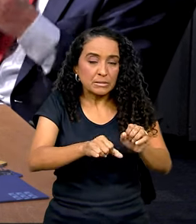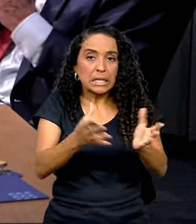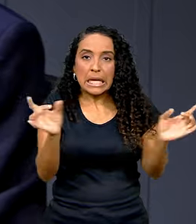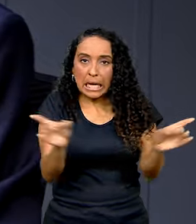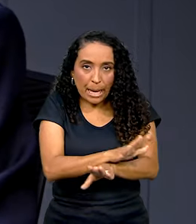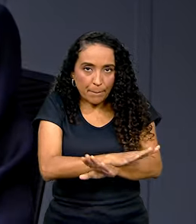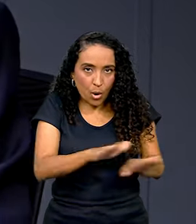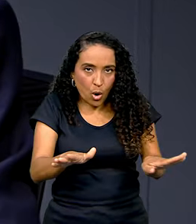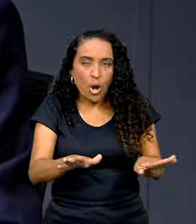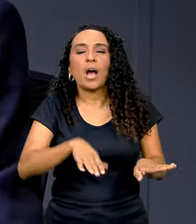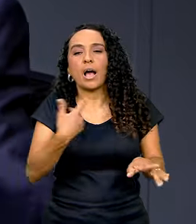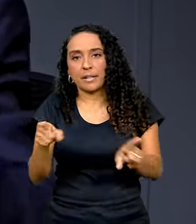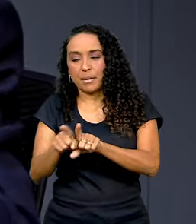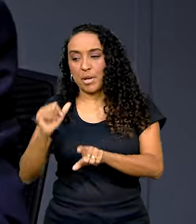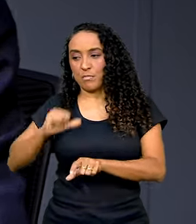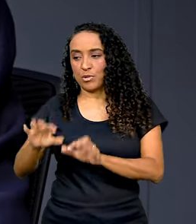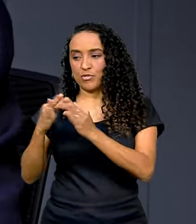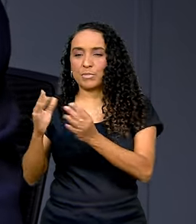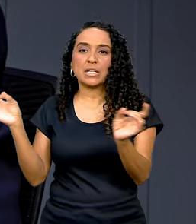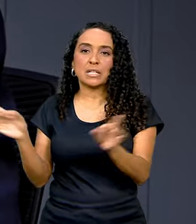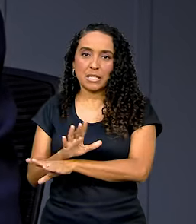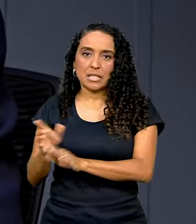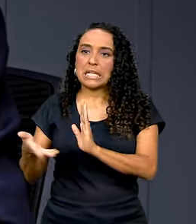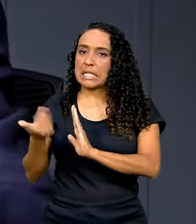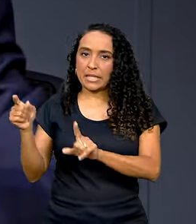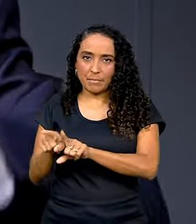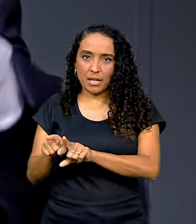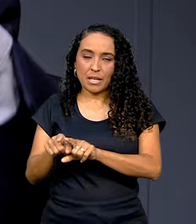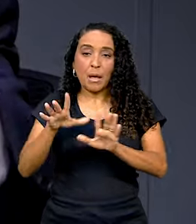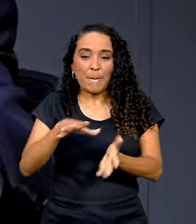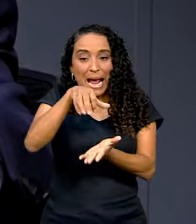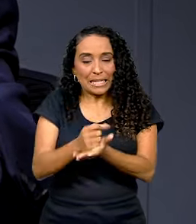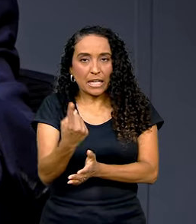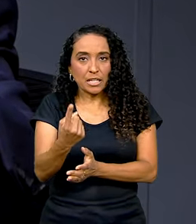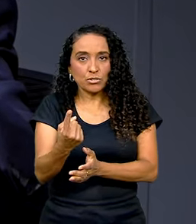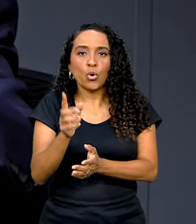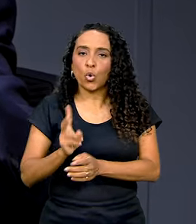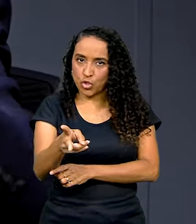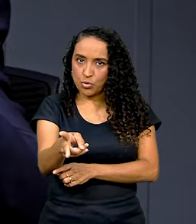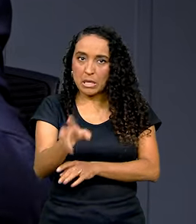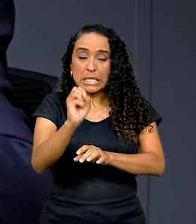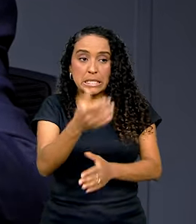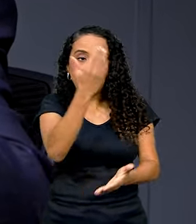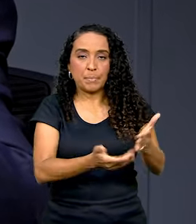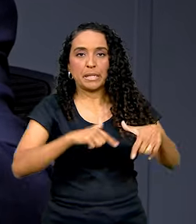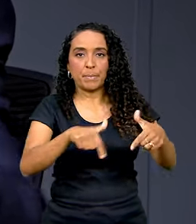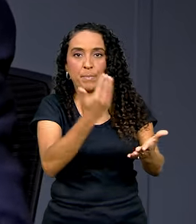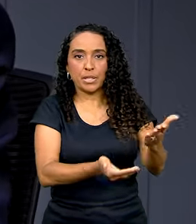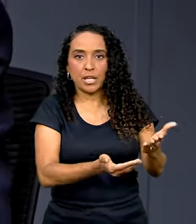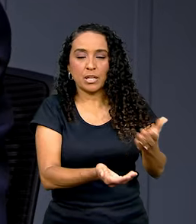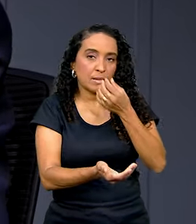que sai do eh bolsa família mas não sai do cadastro a qualquer momento Perdeu o emprego e agora